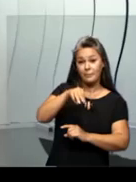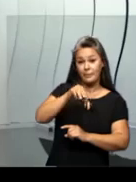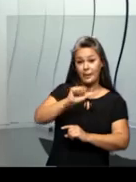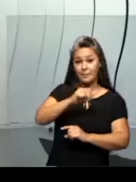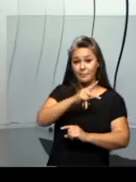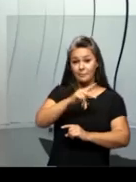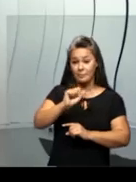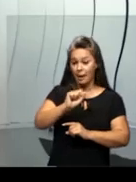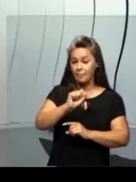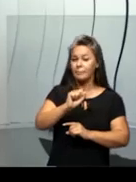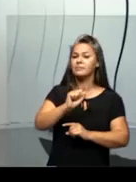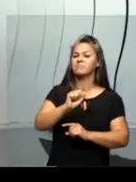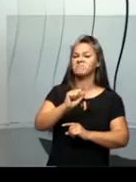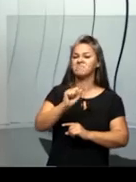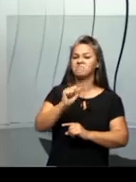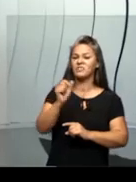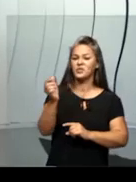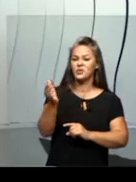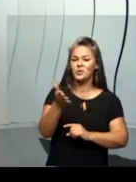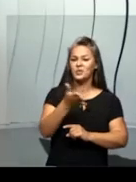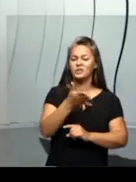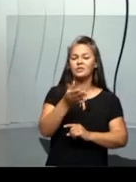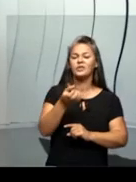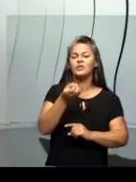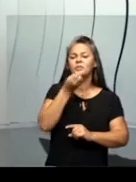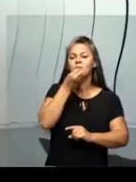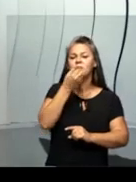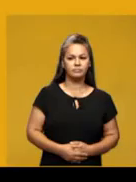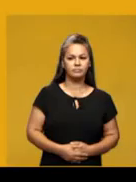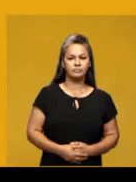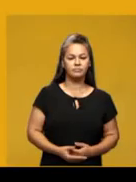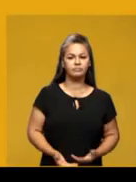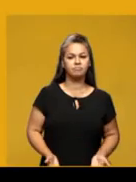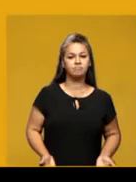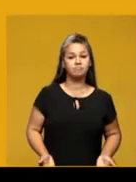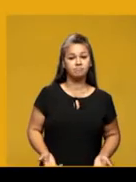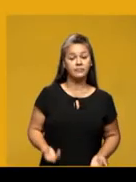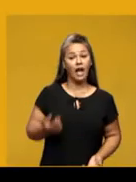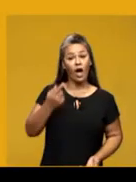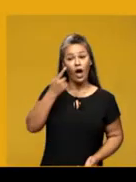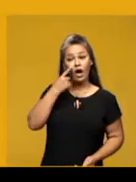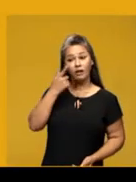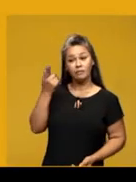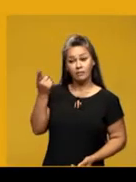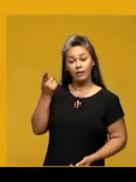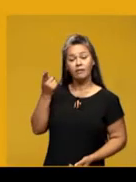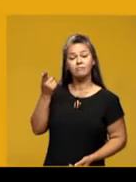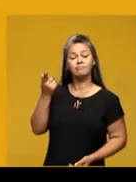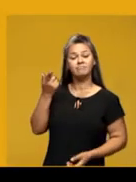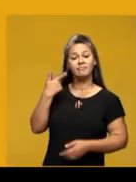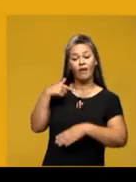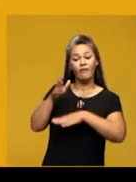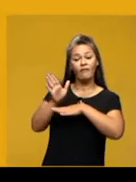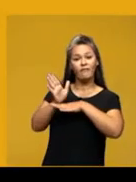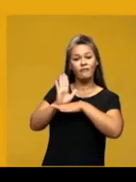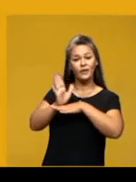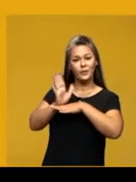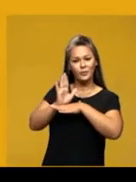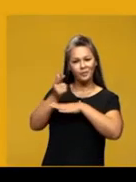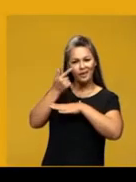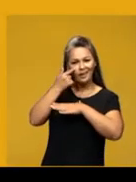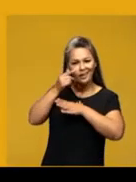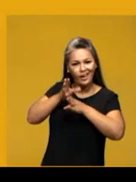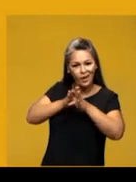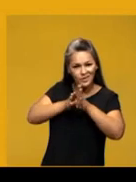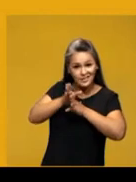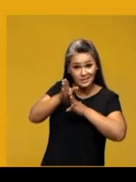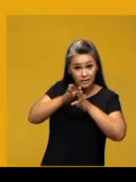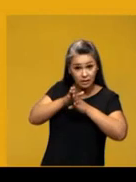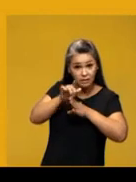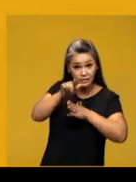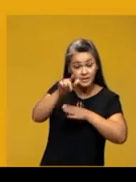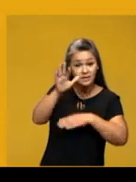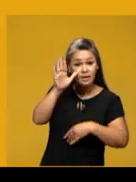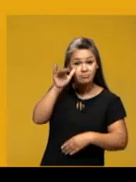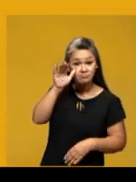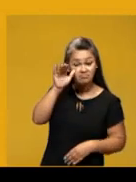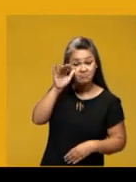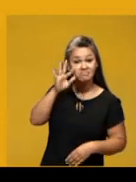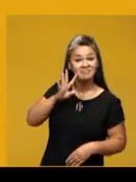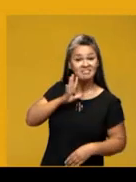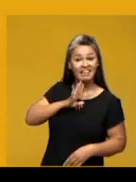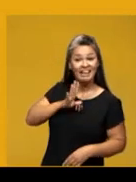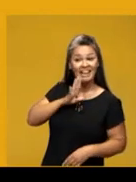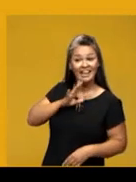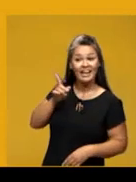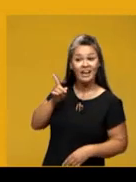né, e fica hoje muito mais fácil essa aquisição. Então aqui eu deixo para vocês, pessoal, uma sugestão de um filme muito bacana, tá?